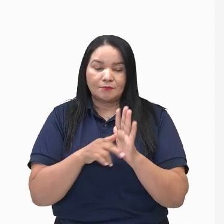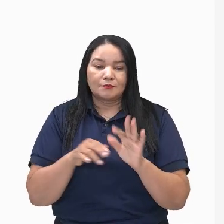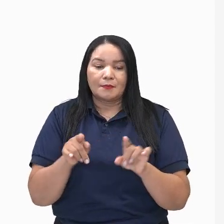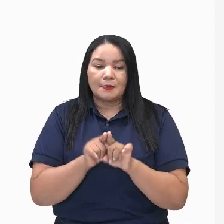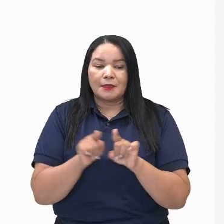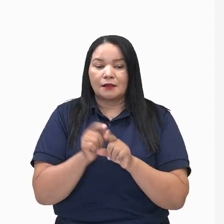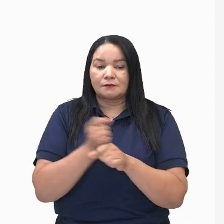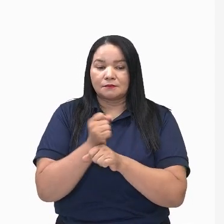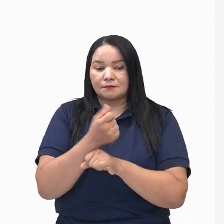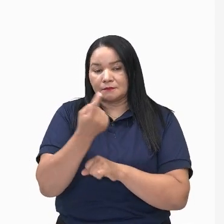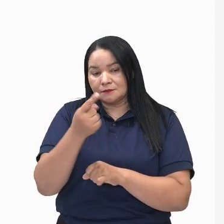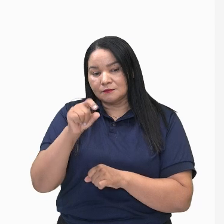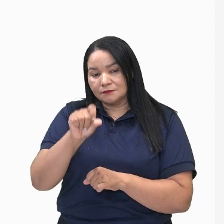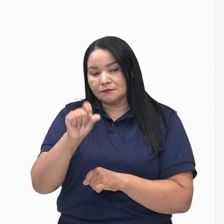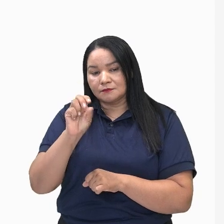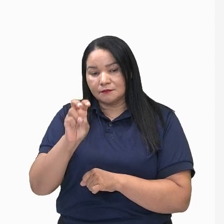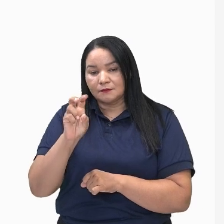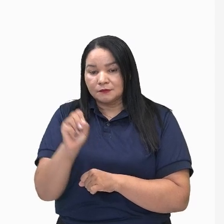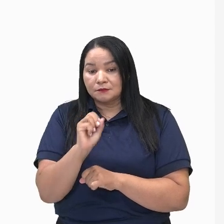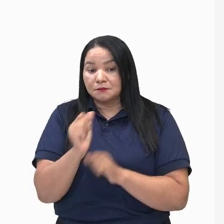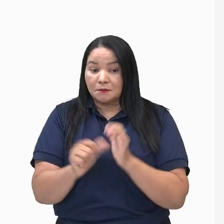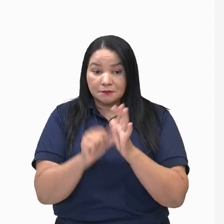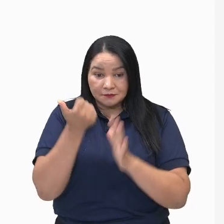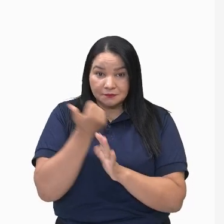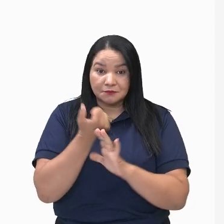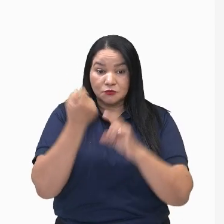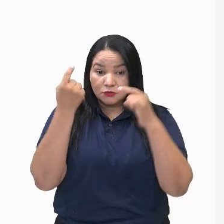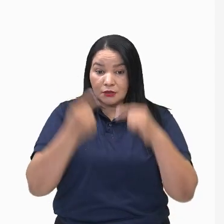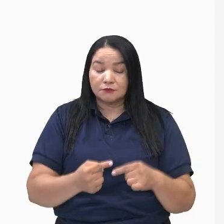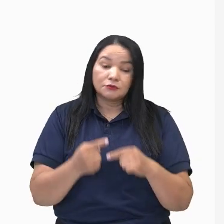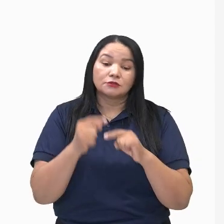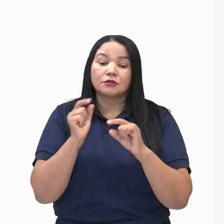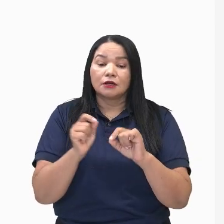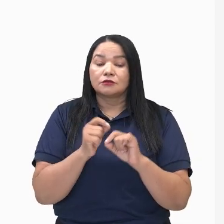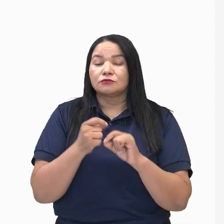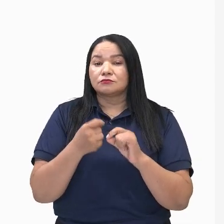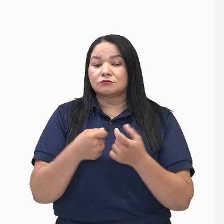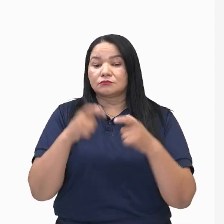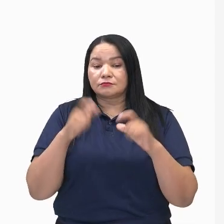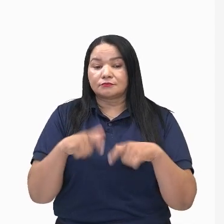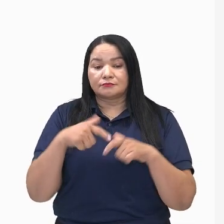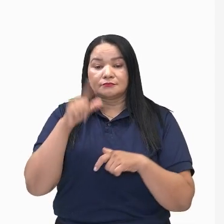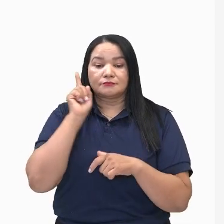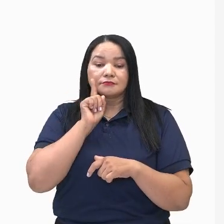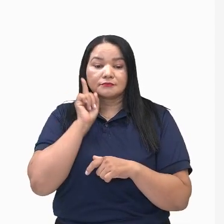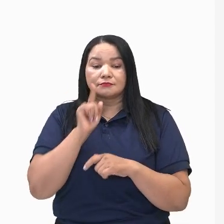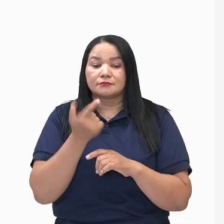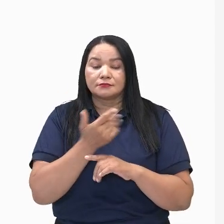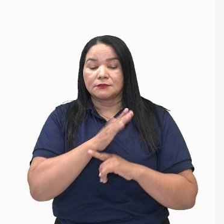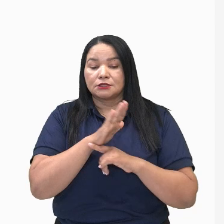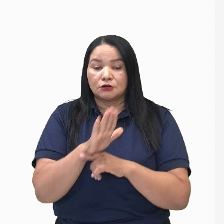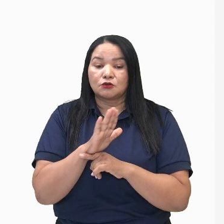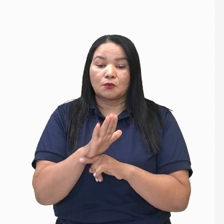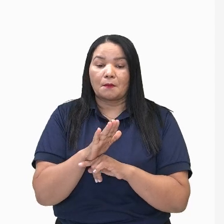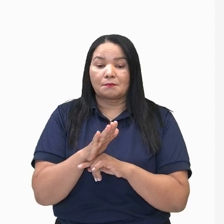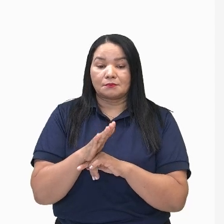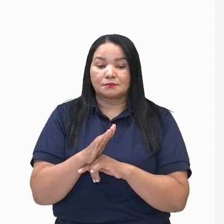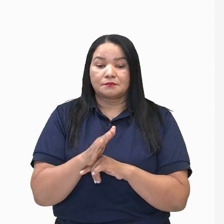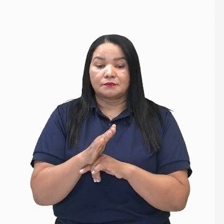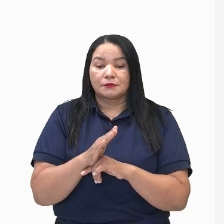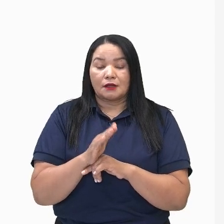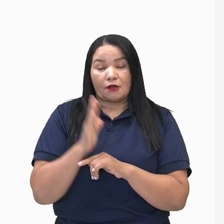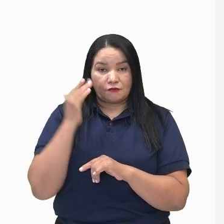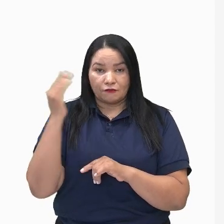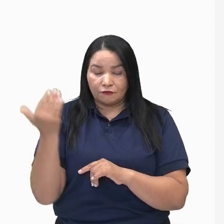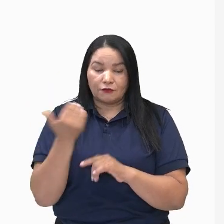foi realizado o primeiro campeonato de racquetball nos Estados Unidos, o que ajudou a aumentar a popularidade do esporte. Então guarde